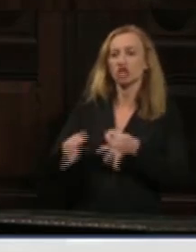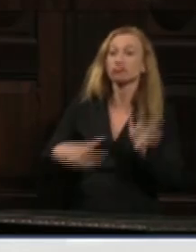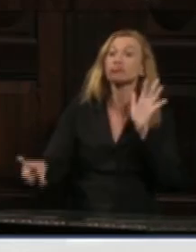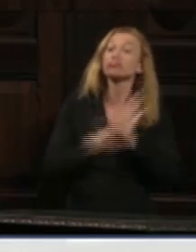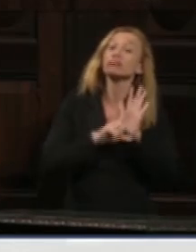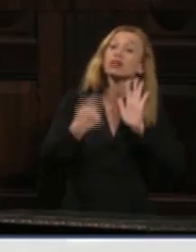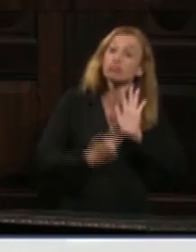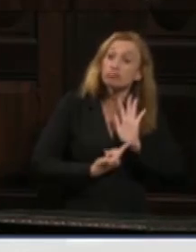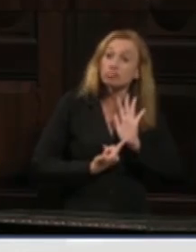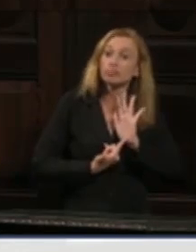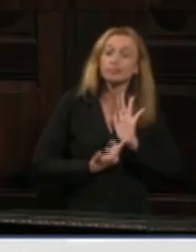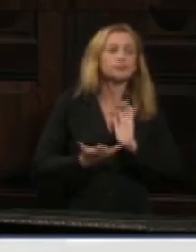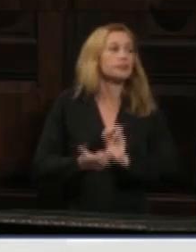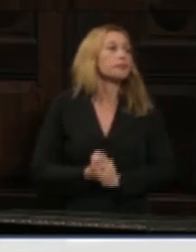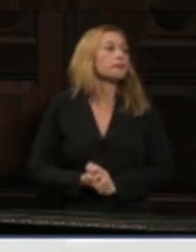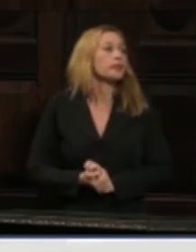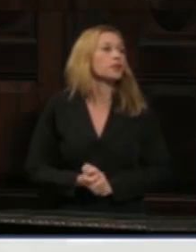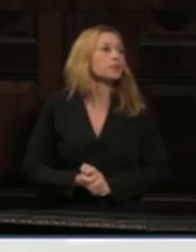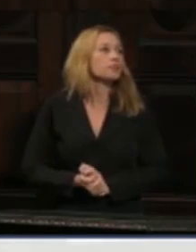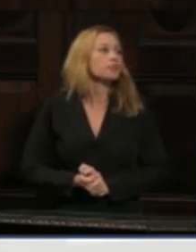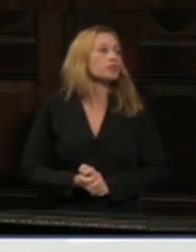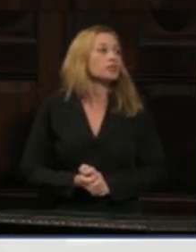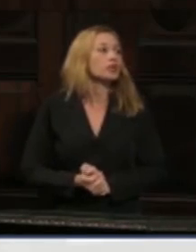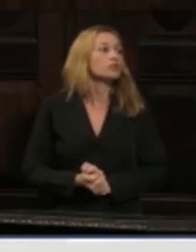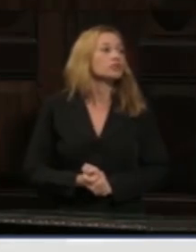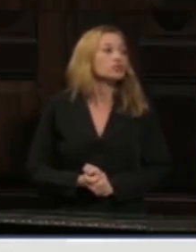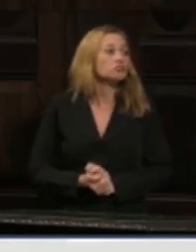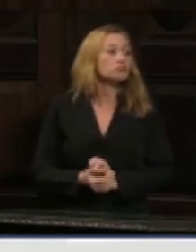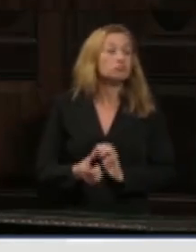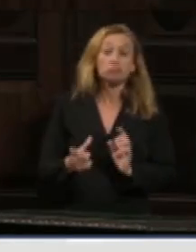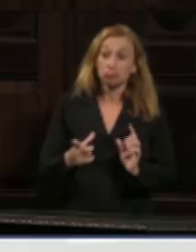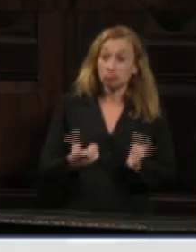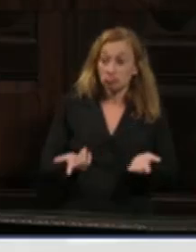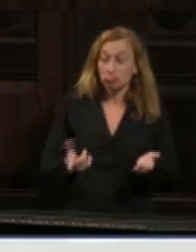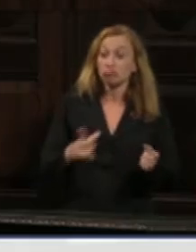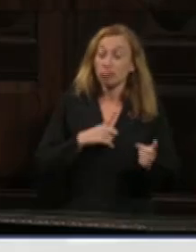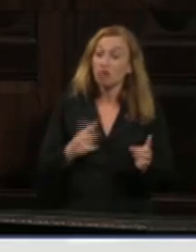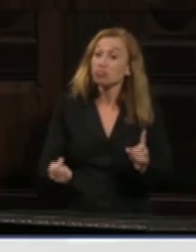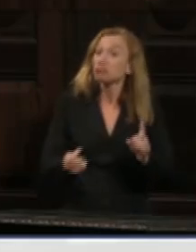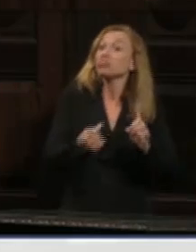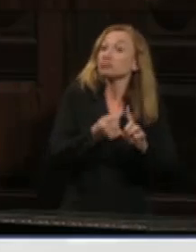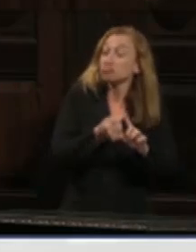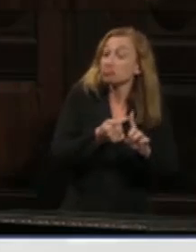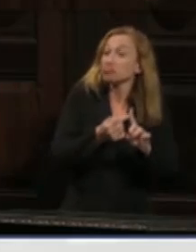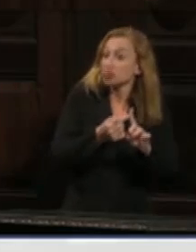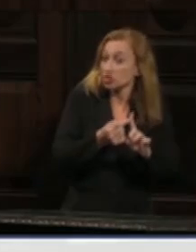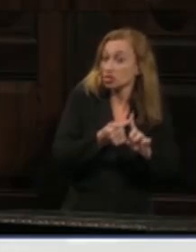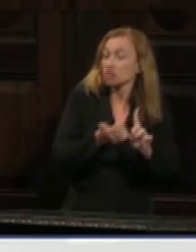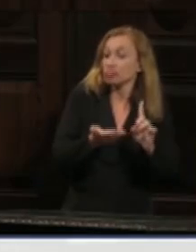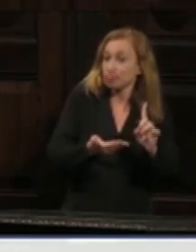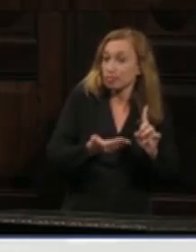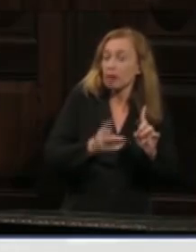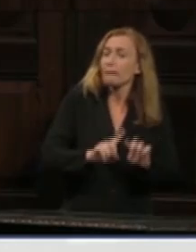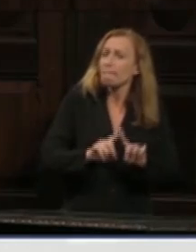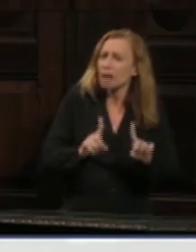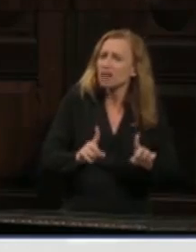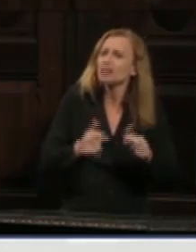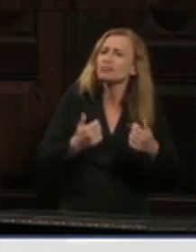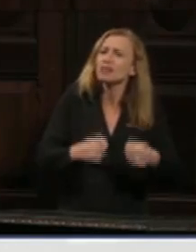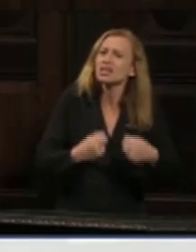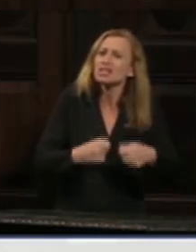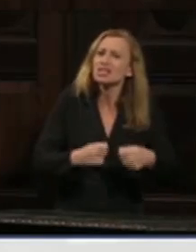lei teve uma ótica, este projeto de resolução teve uma ótica, mas tem que